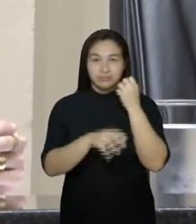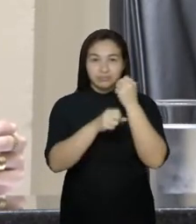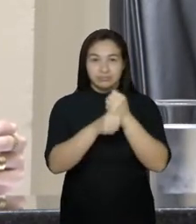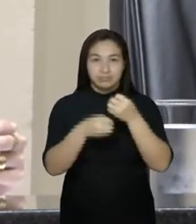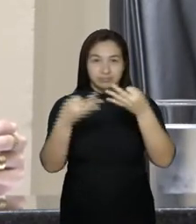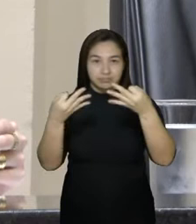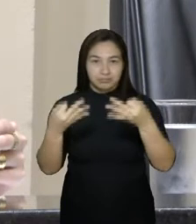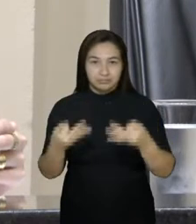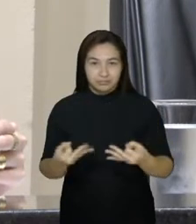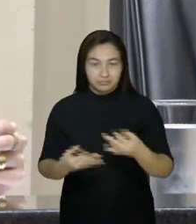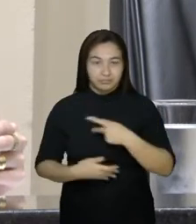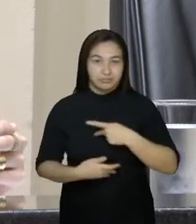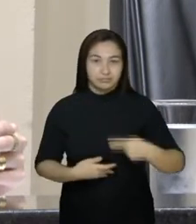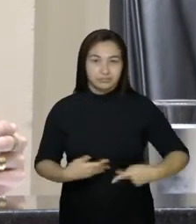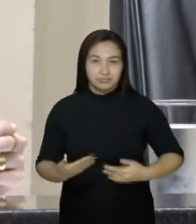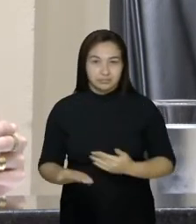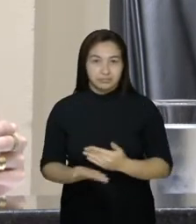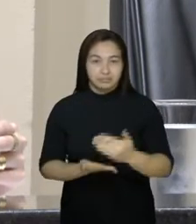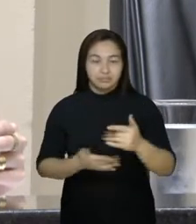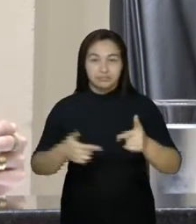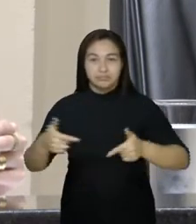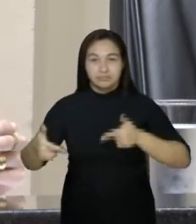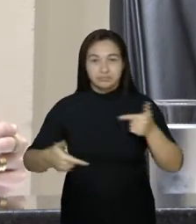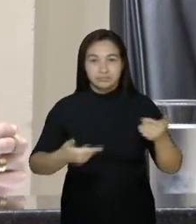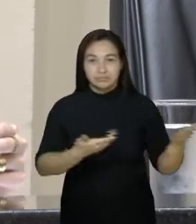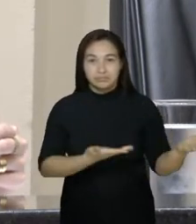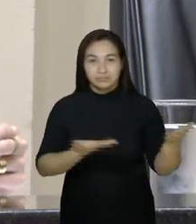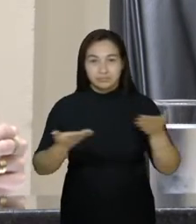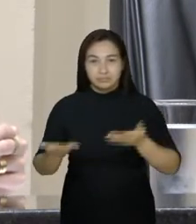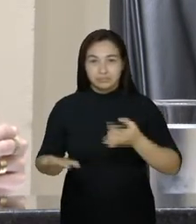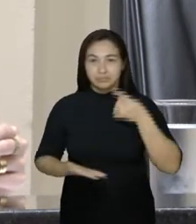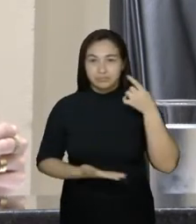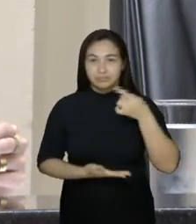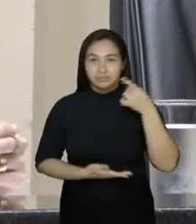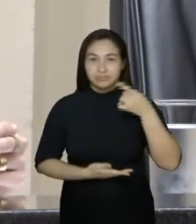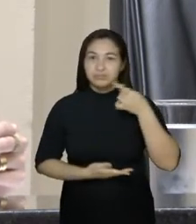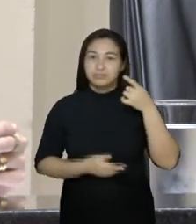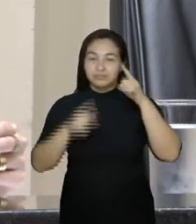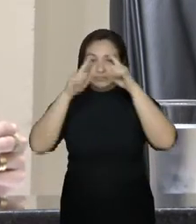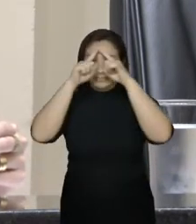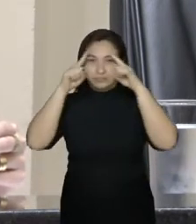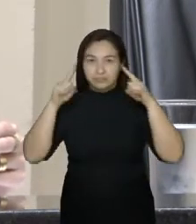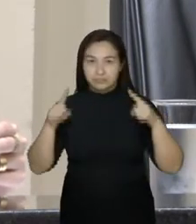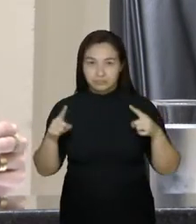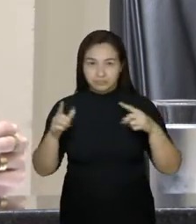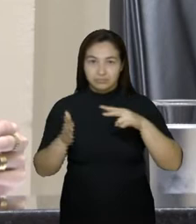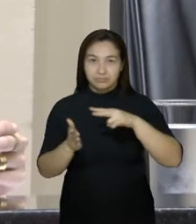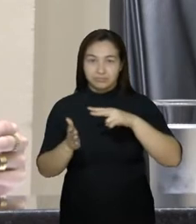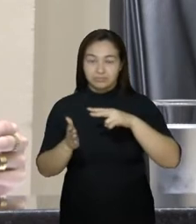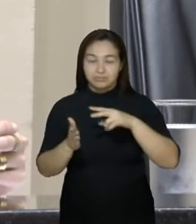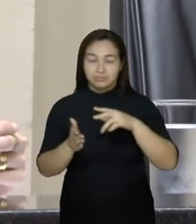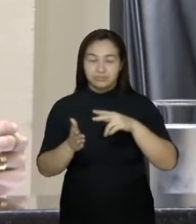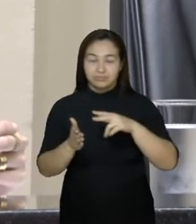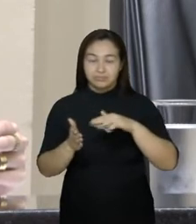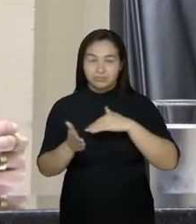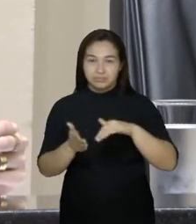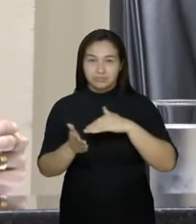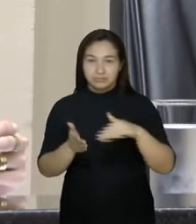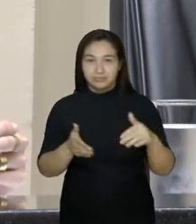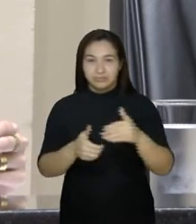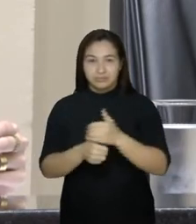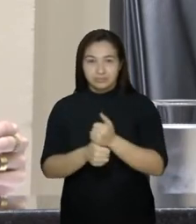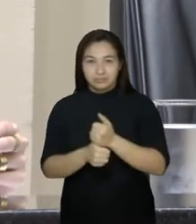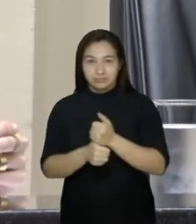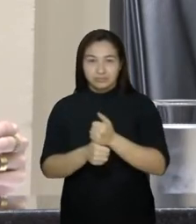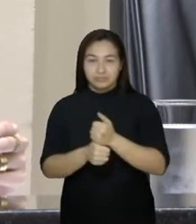senhor presidente declarou abertos os trabalhos e convidou o senhor deputado Neudi Sareta para, como secretário ad hoc, proceder à leitura da ata